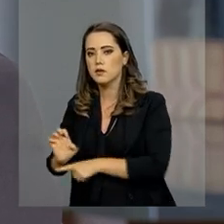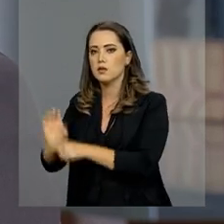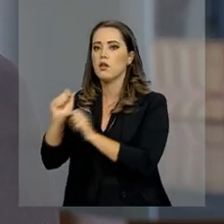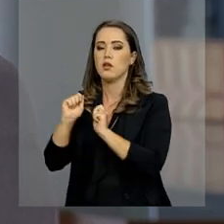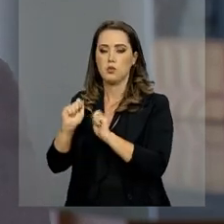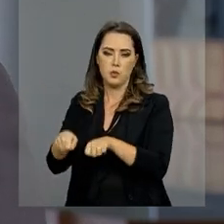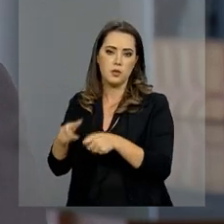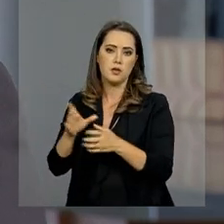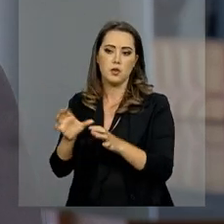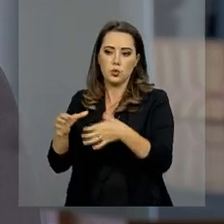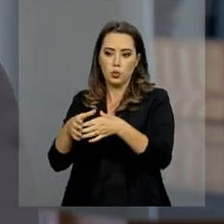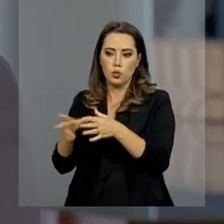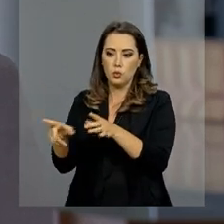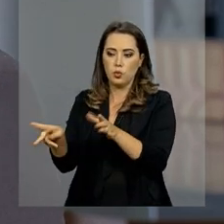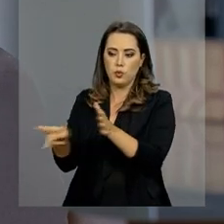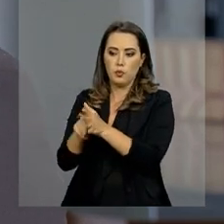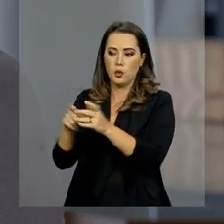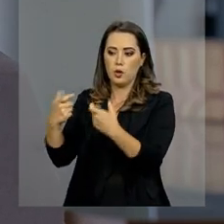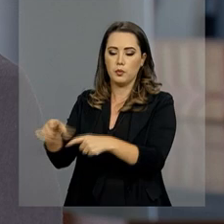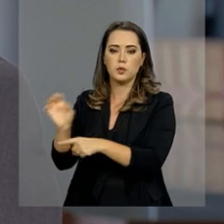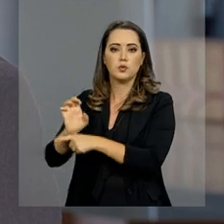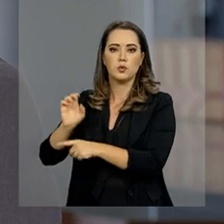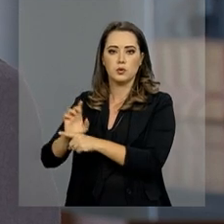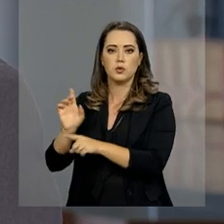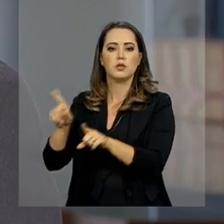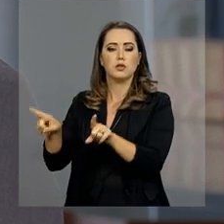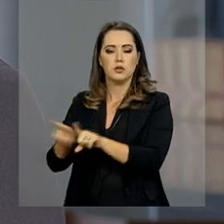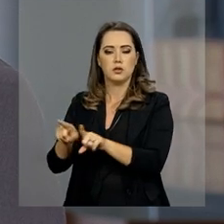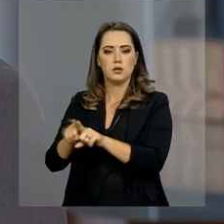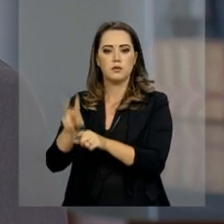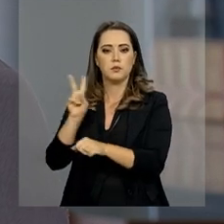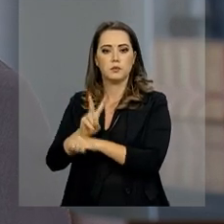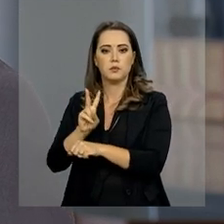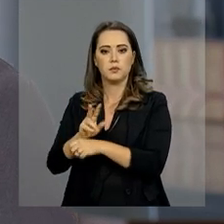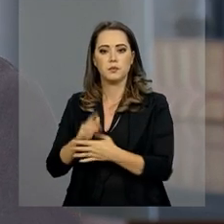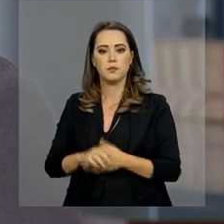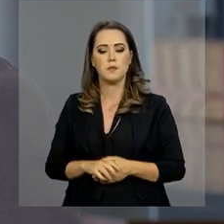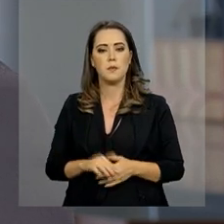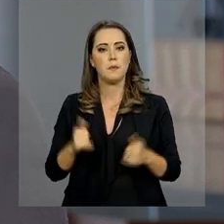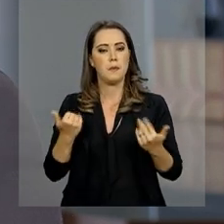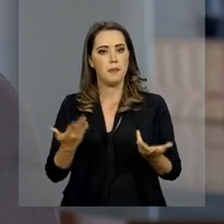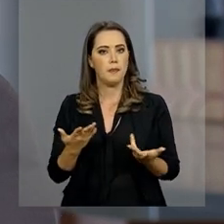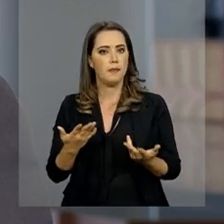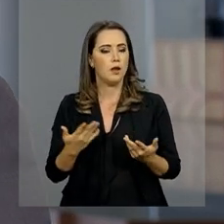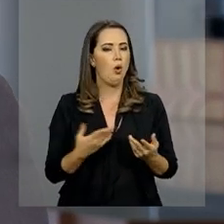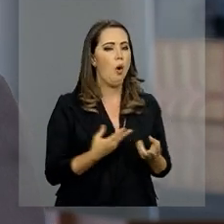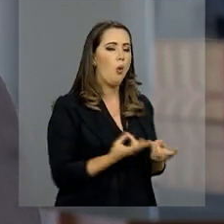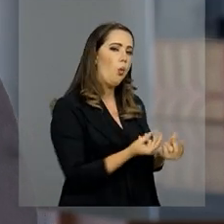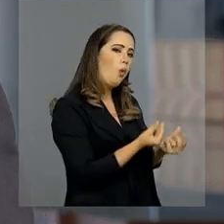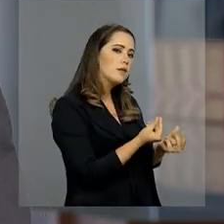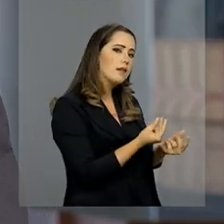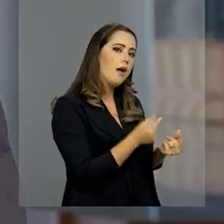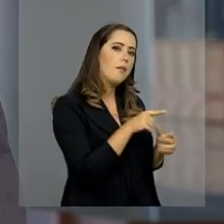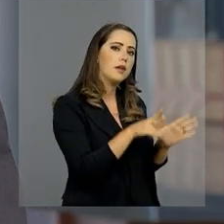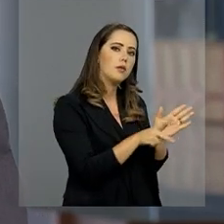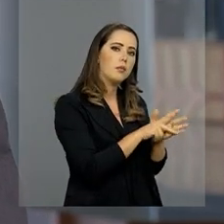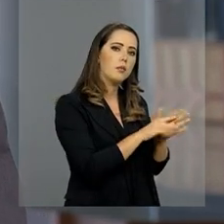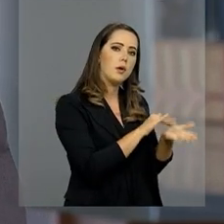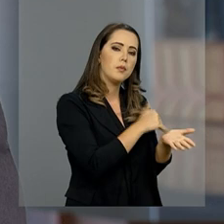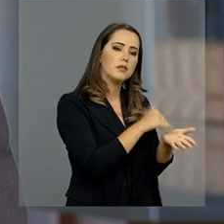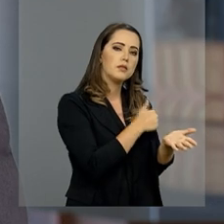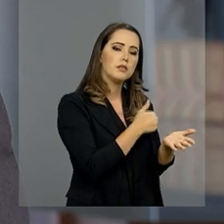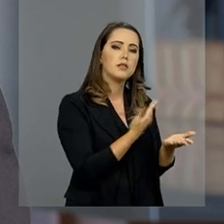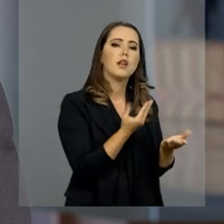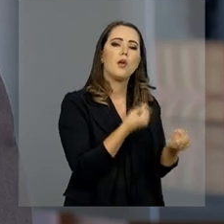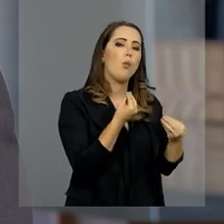equipe local também faça essa proteção a defensores o secretário fala sobre o orçamento da secretaria no atendimento do